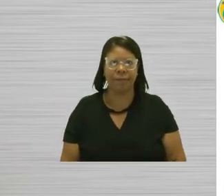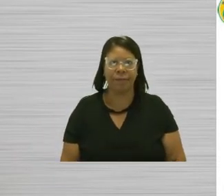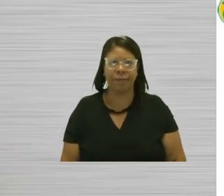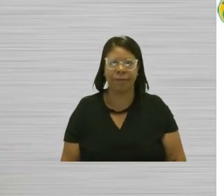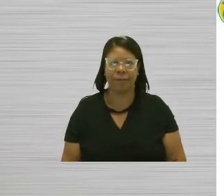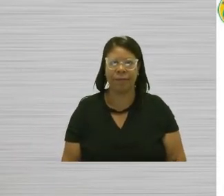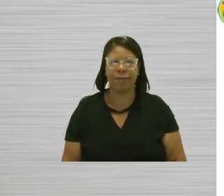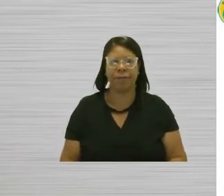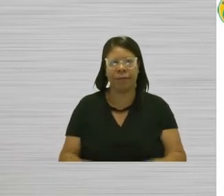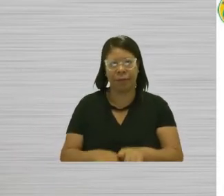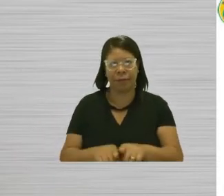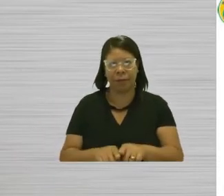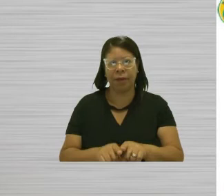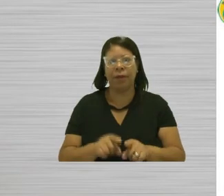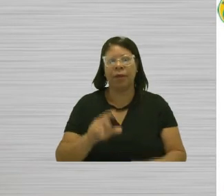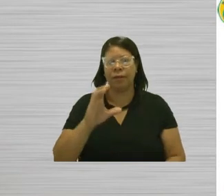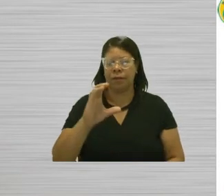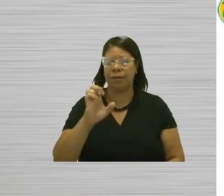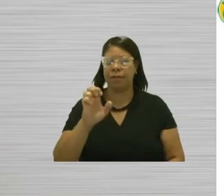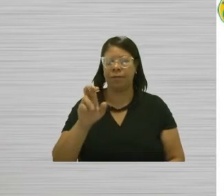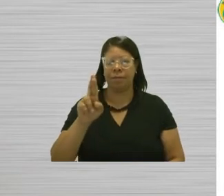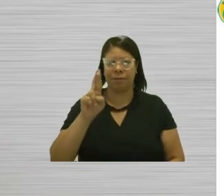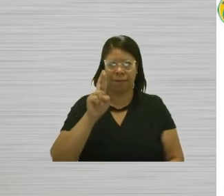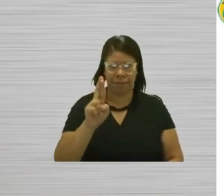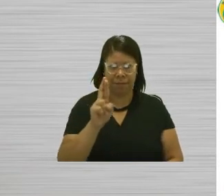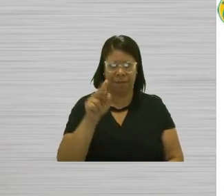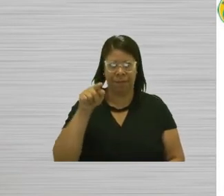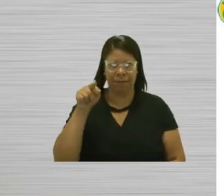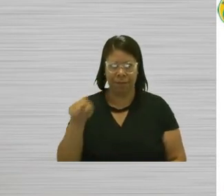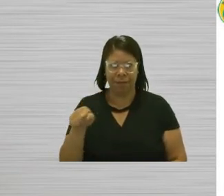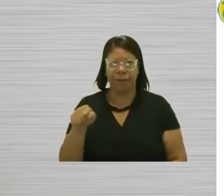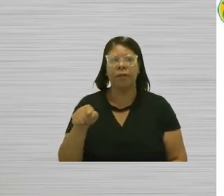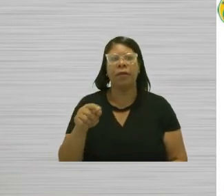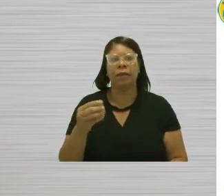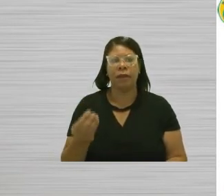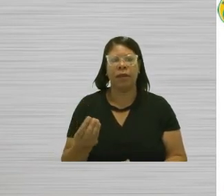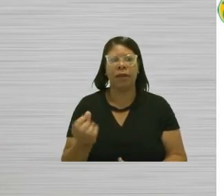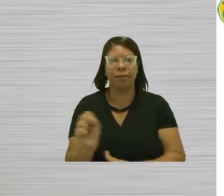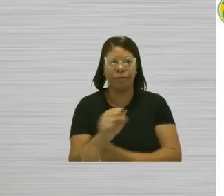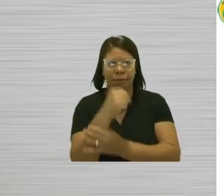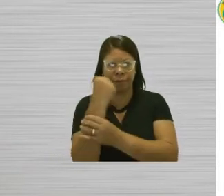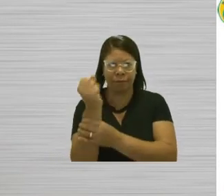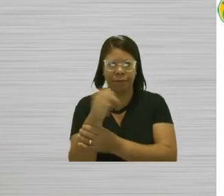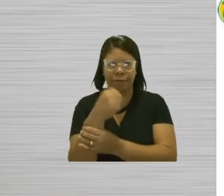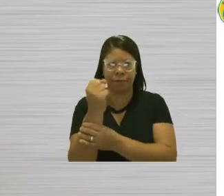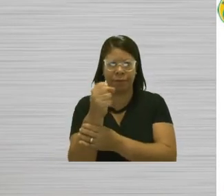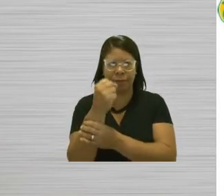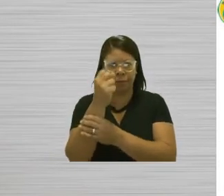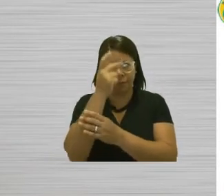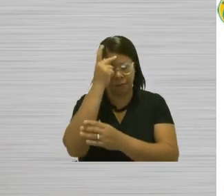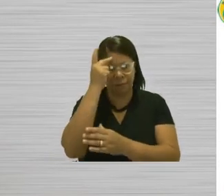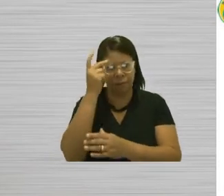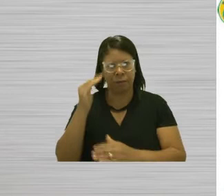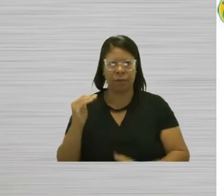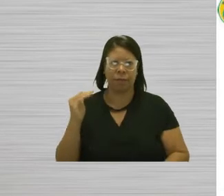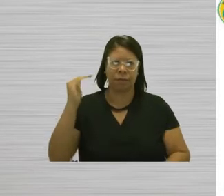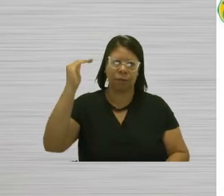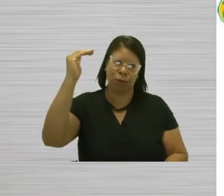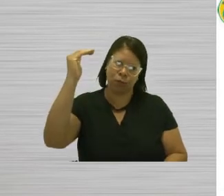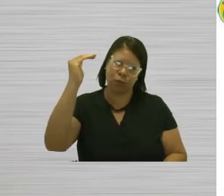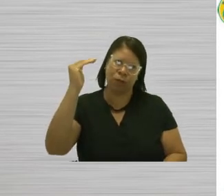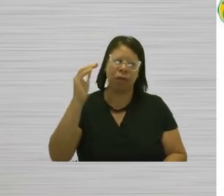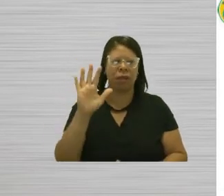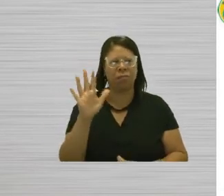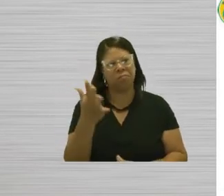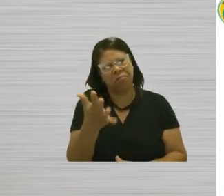No centro de reabilitação, que a gente hoje tem como a fisioterapia, na parte adulta, nós temos uma média mês, no